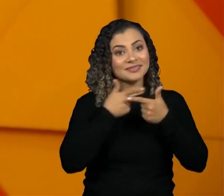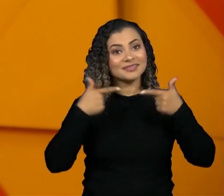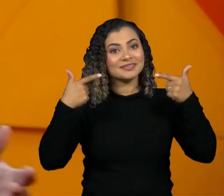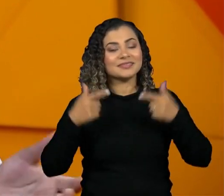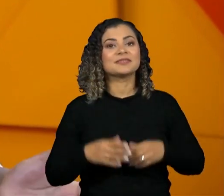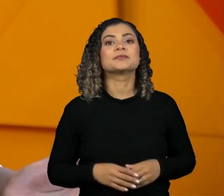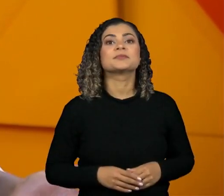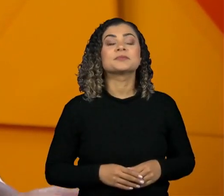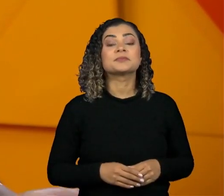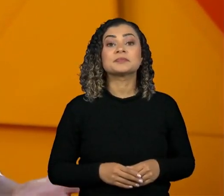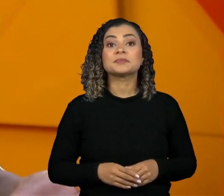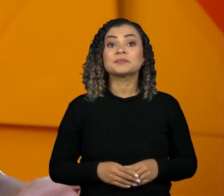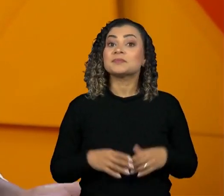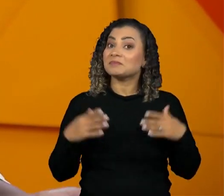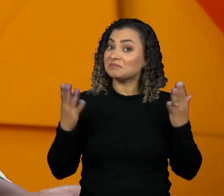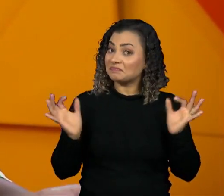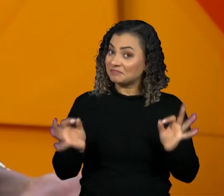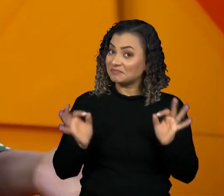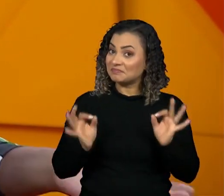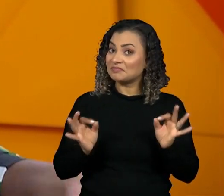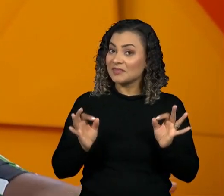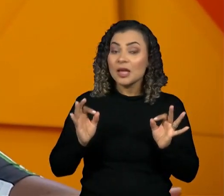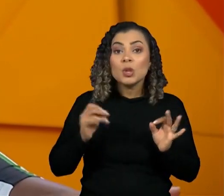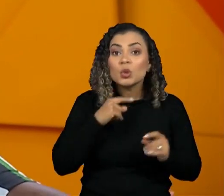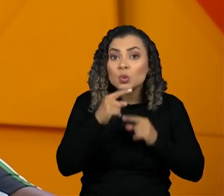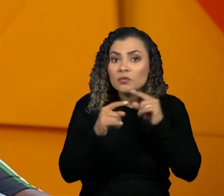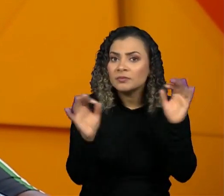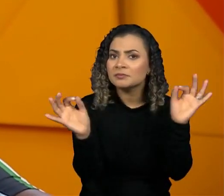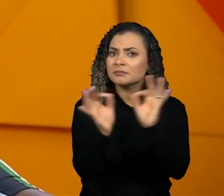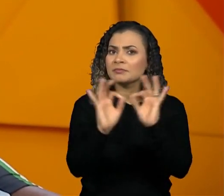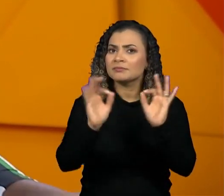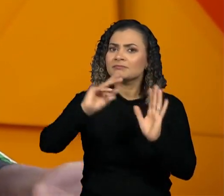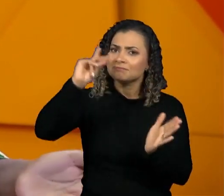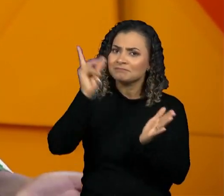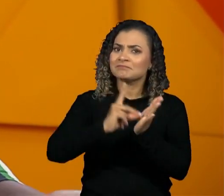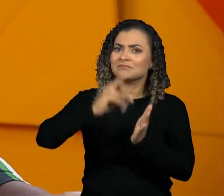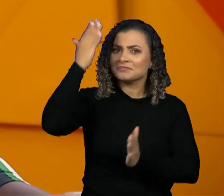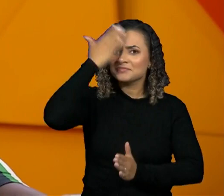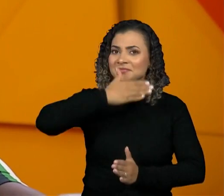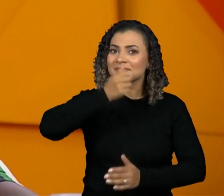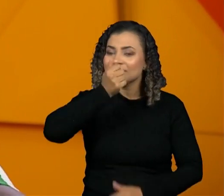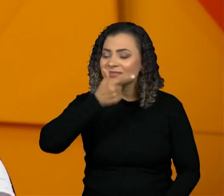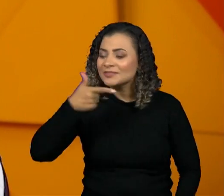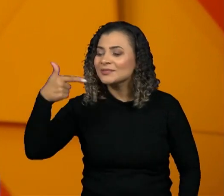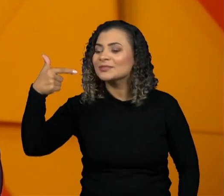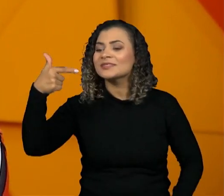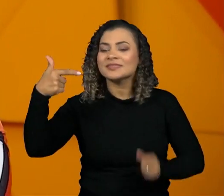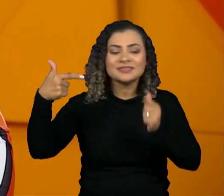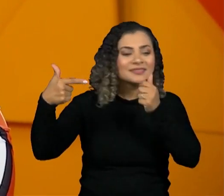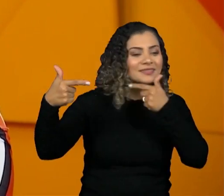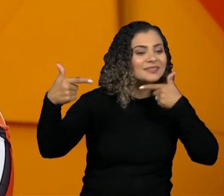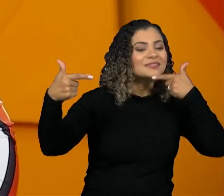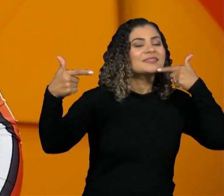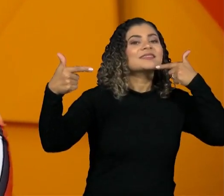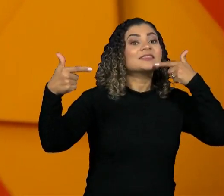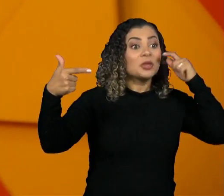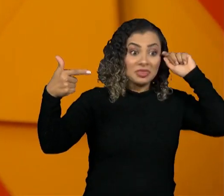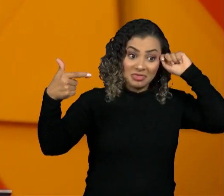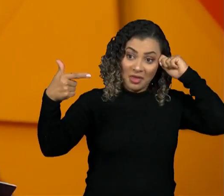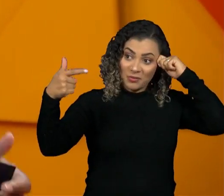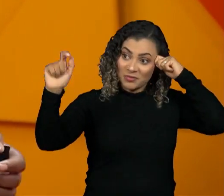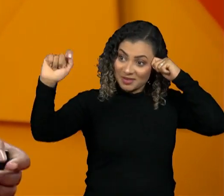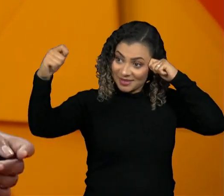existir alguma dúvida, não existe mais. Como já dizia Dona Ivone Lara, né? Sorriso negro traz felicidade. E